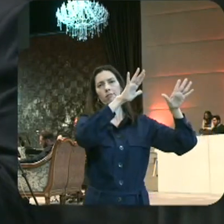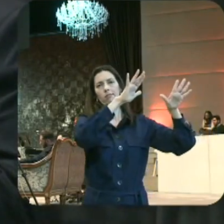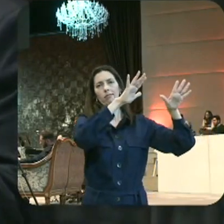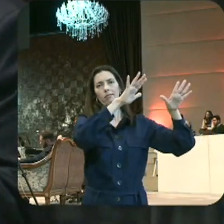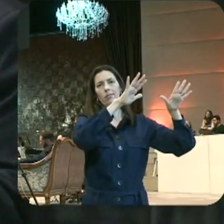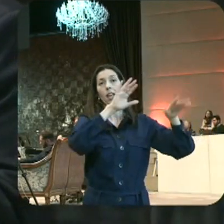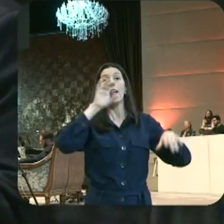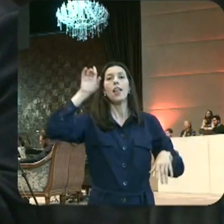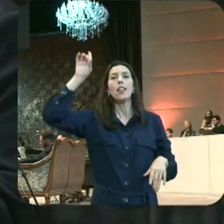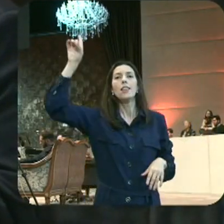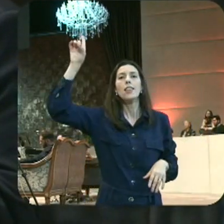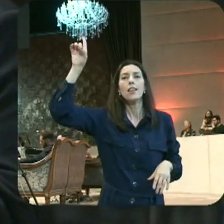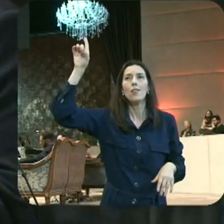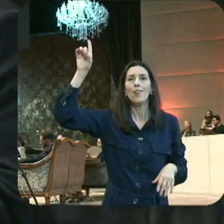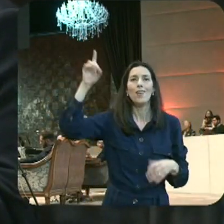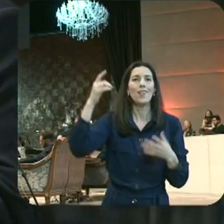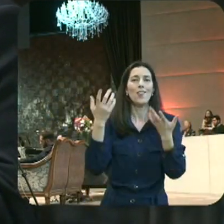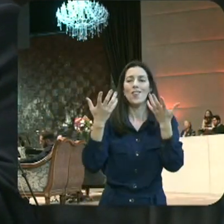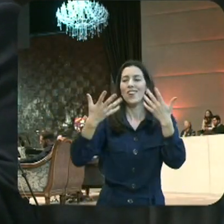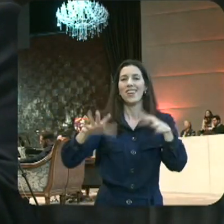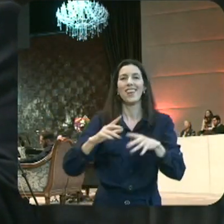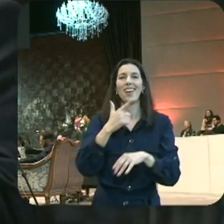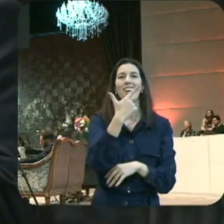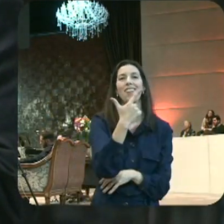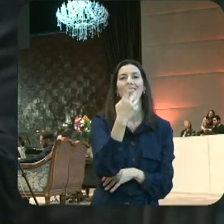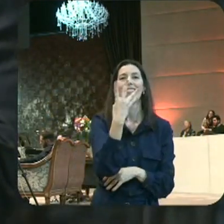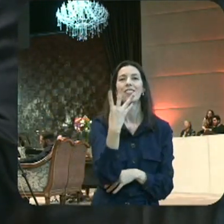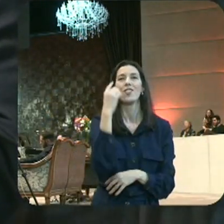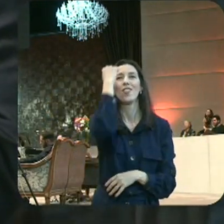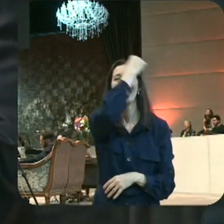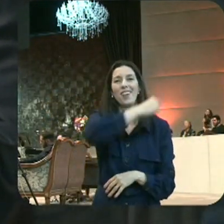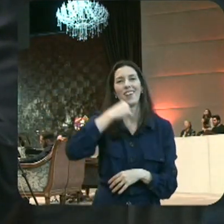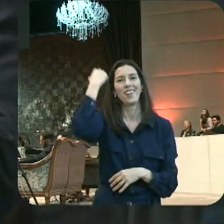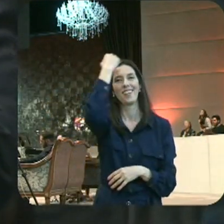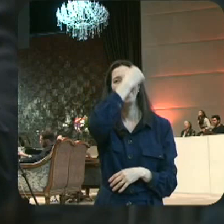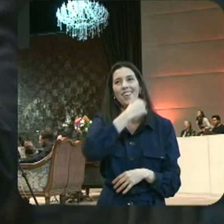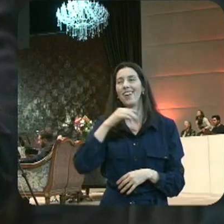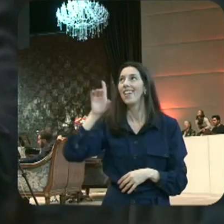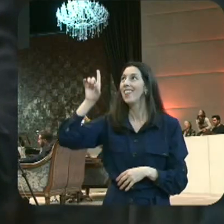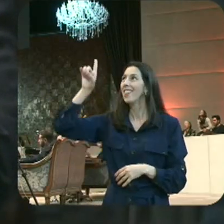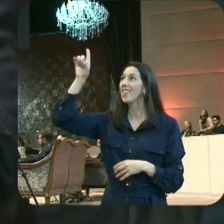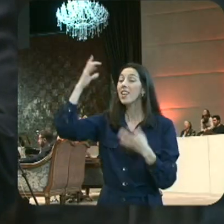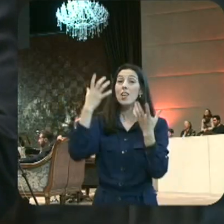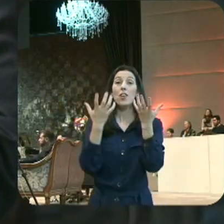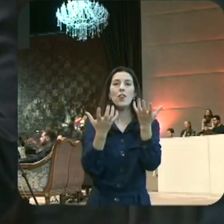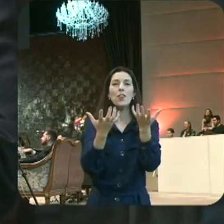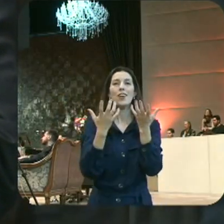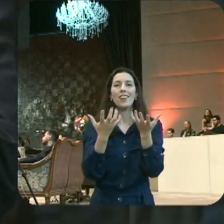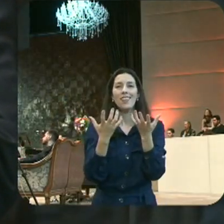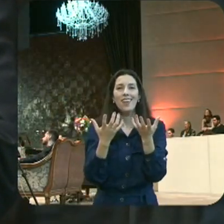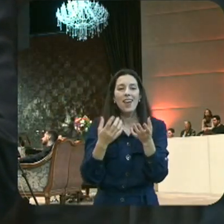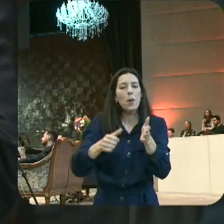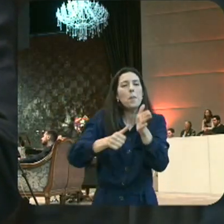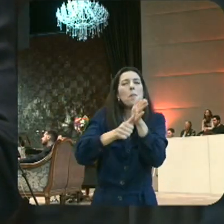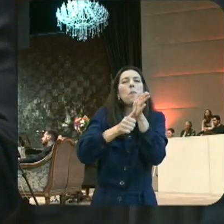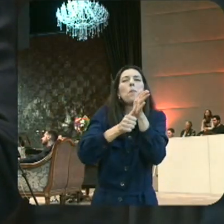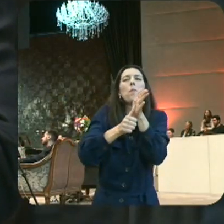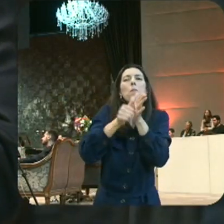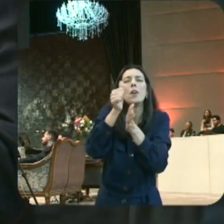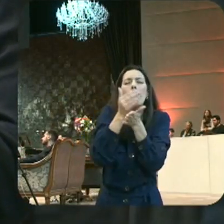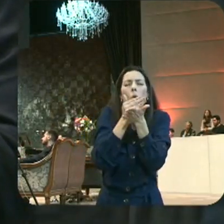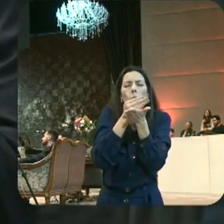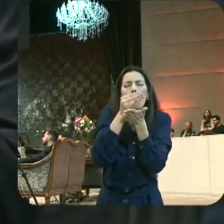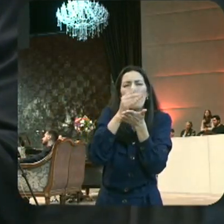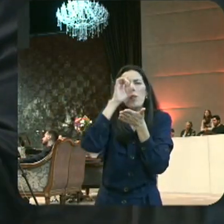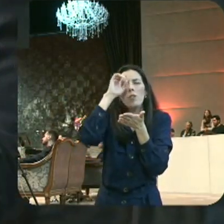Ele não pede as 24 horas. Sabe o que Ele pede? Me dá prioridade, primeiro eu. Você vai ver como eu